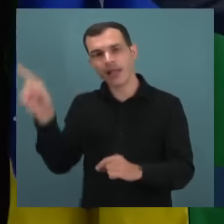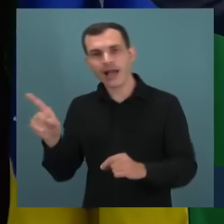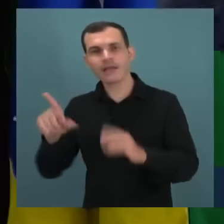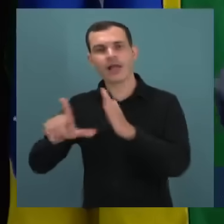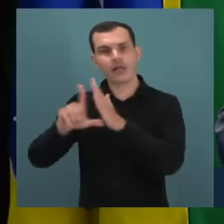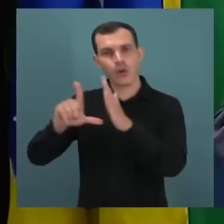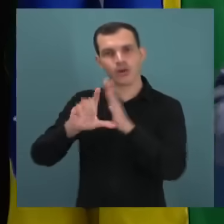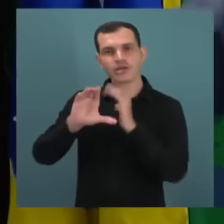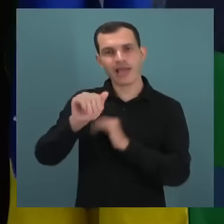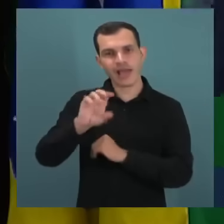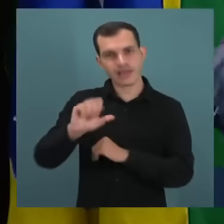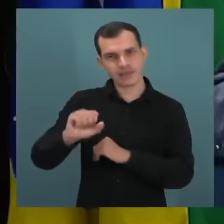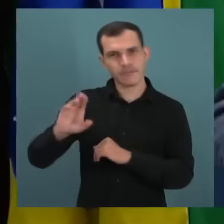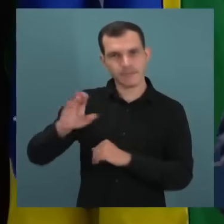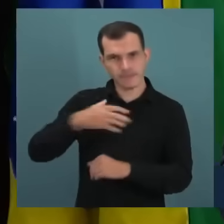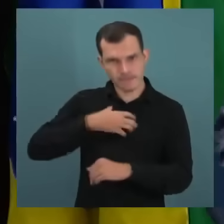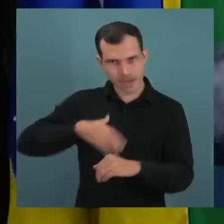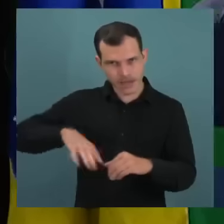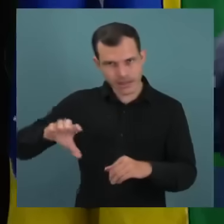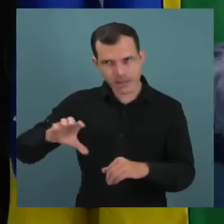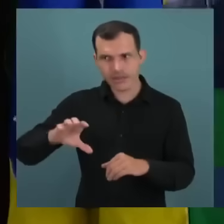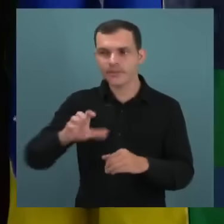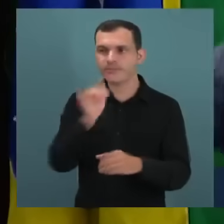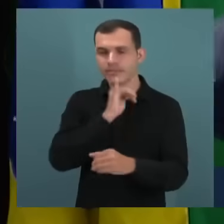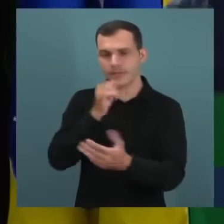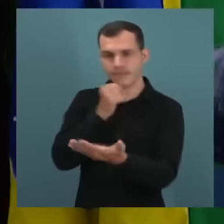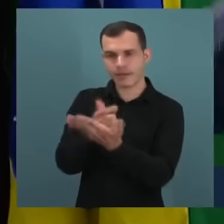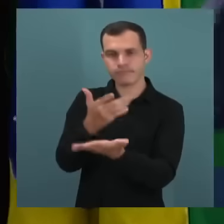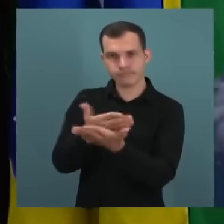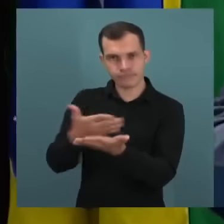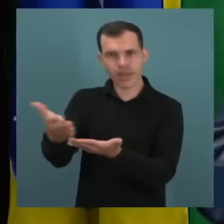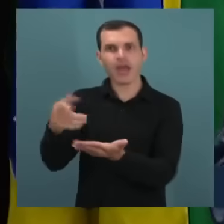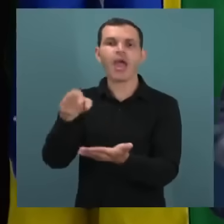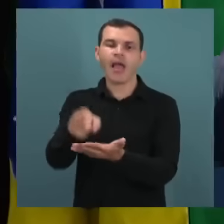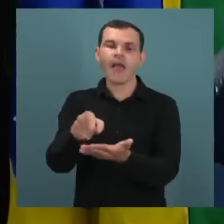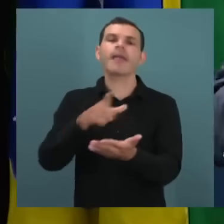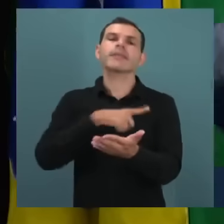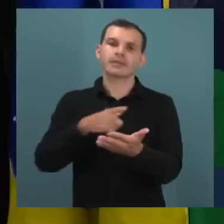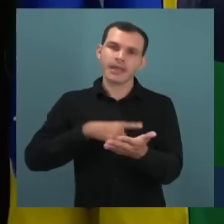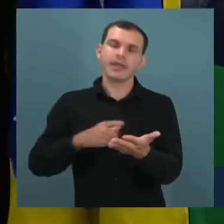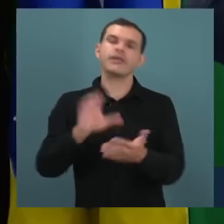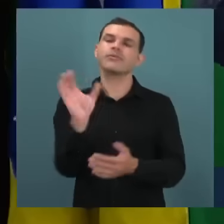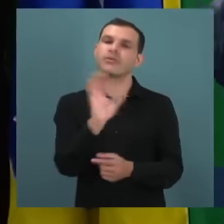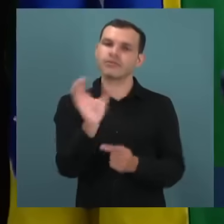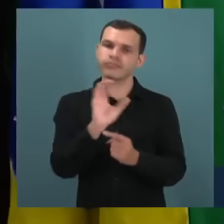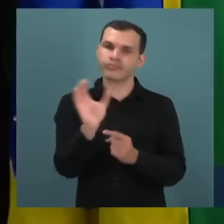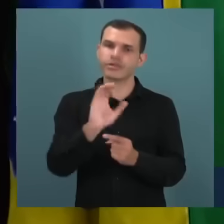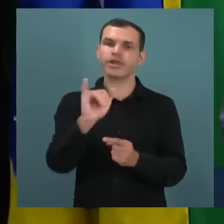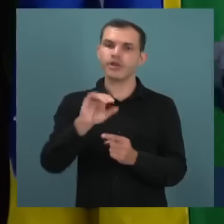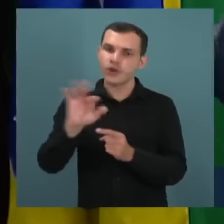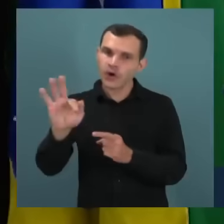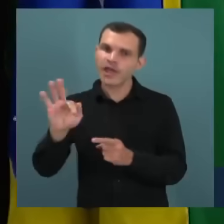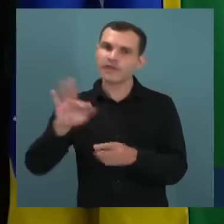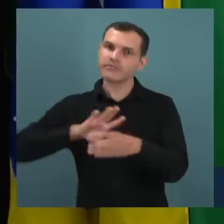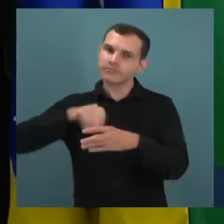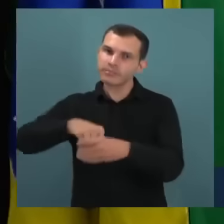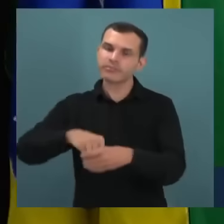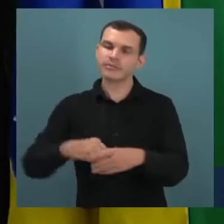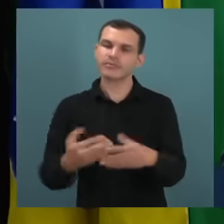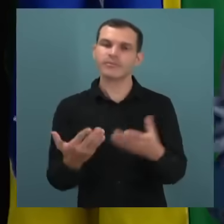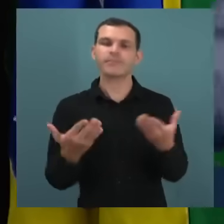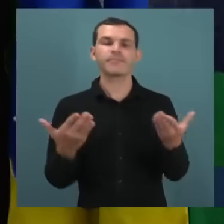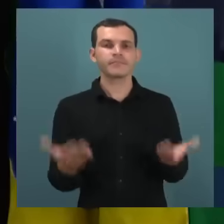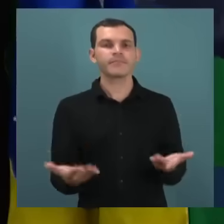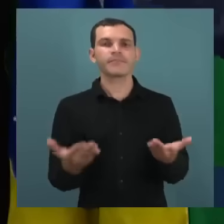sendo imputado para fazer frente a este desgoverno que não tem responsabilidade com a sociedade